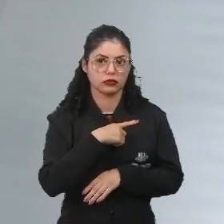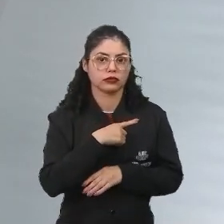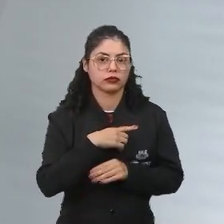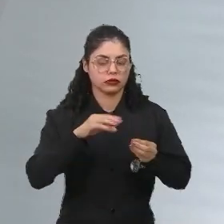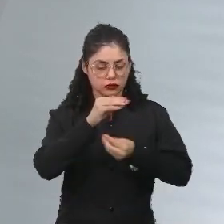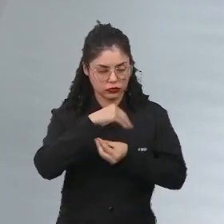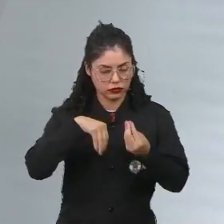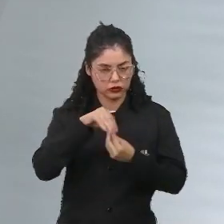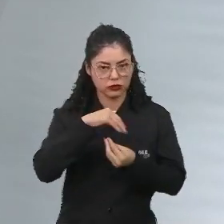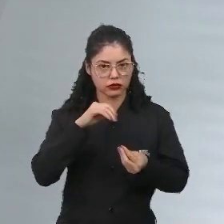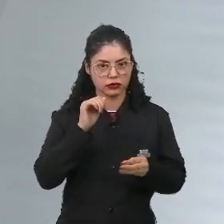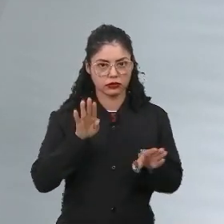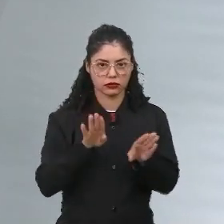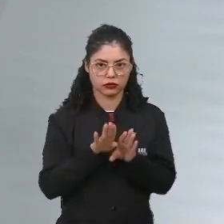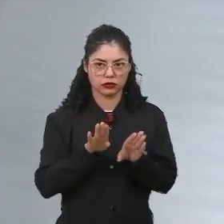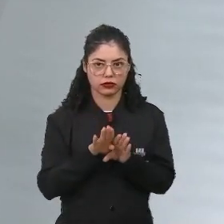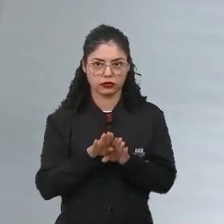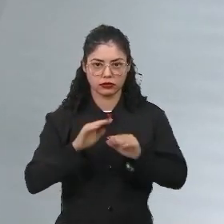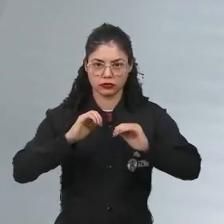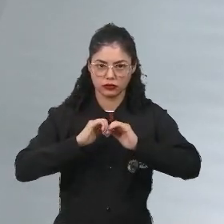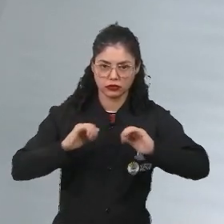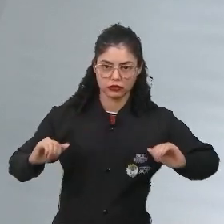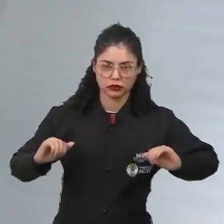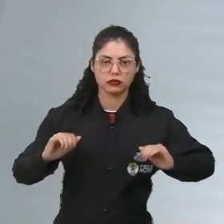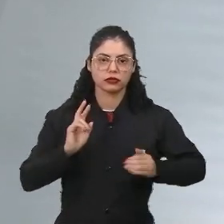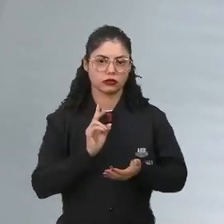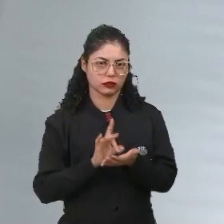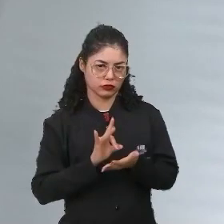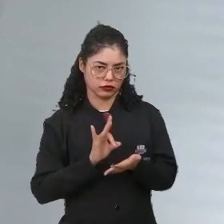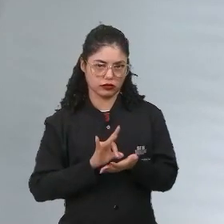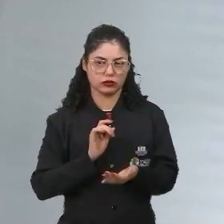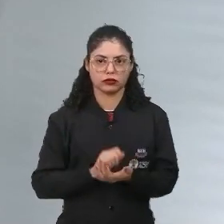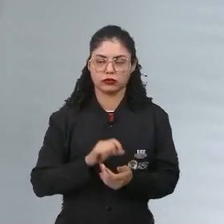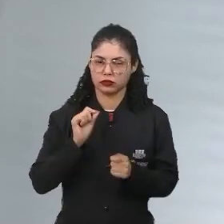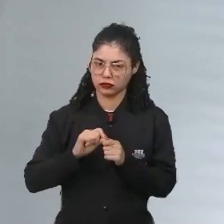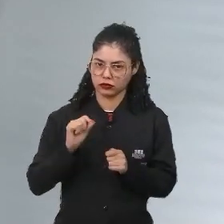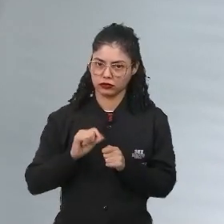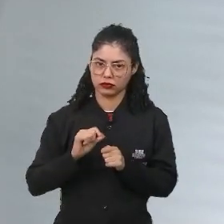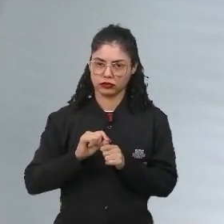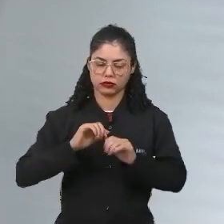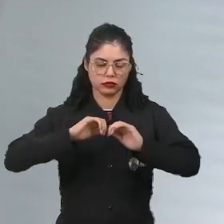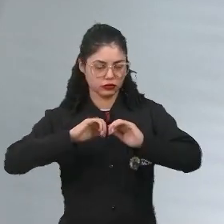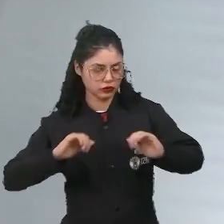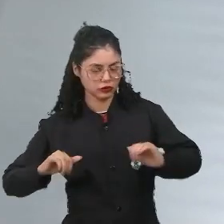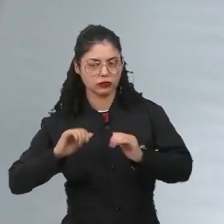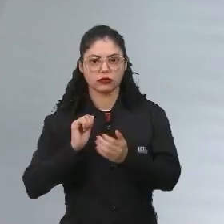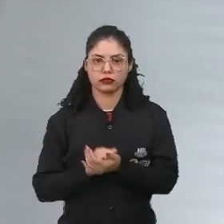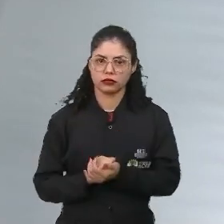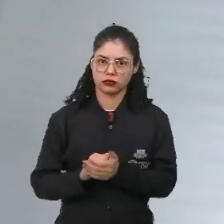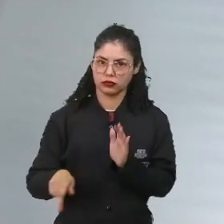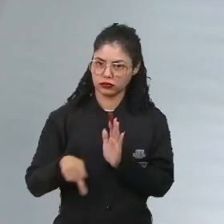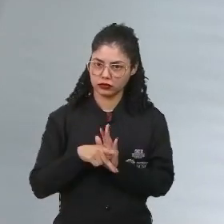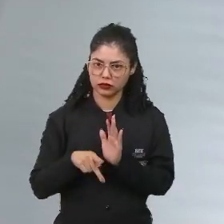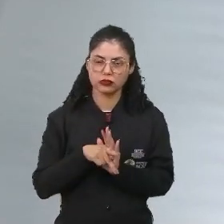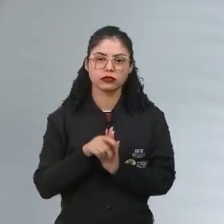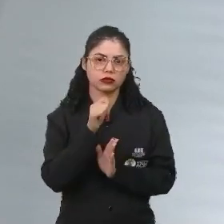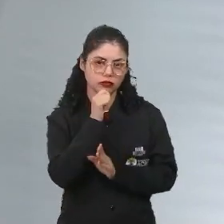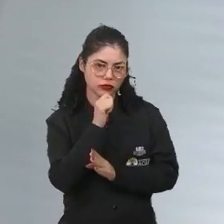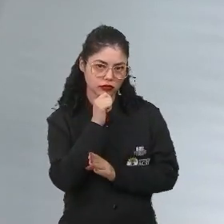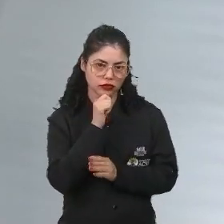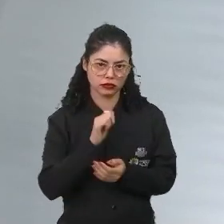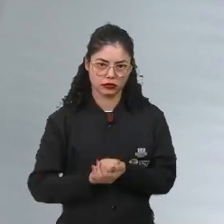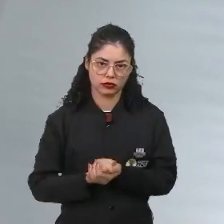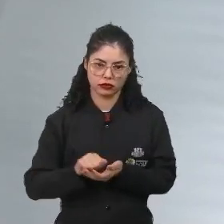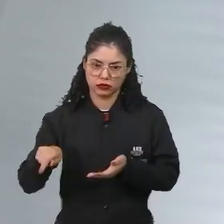se misturar. De separar, na verdade, tá? Fazer essa separação devido aí às